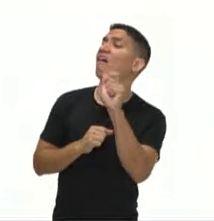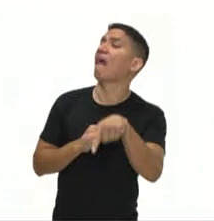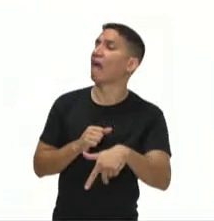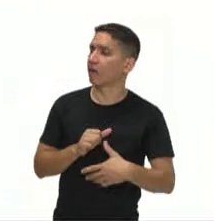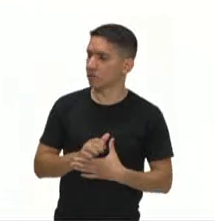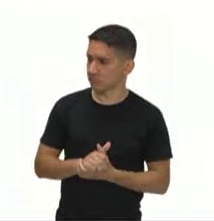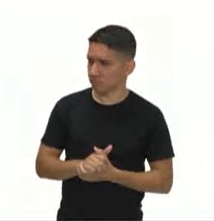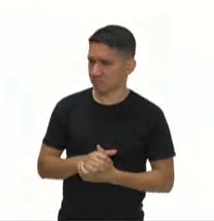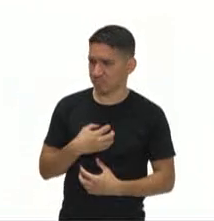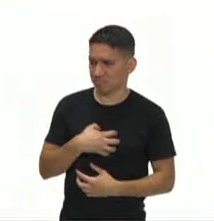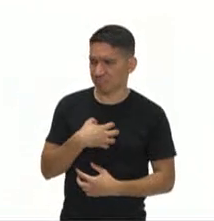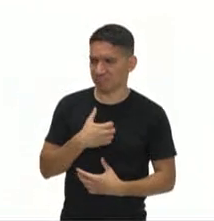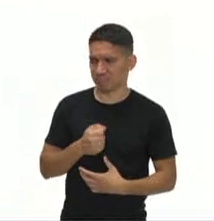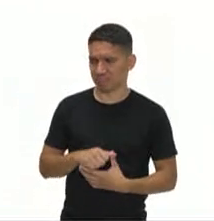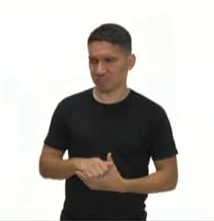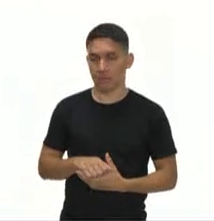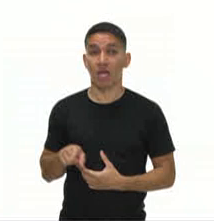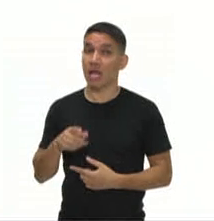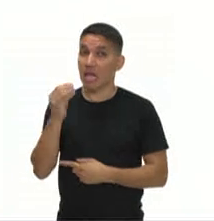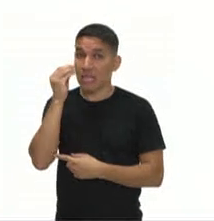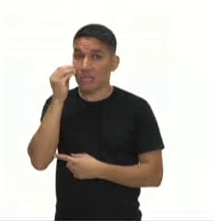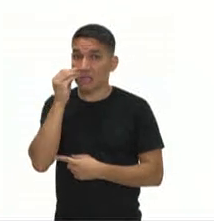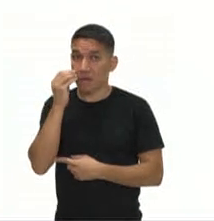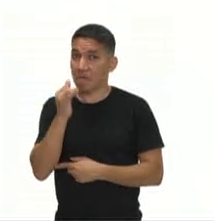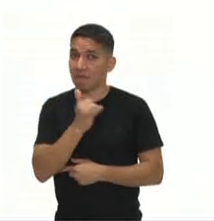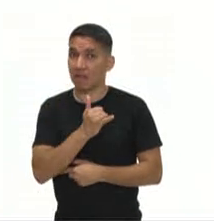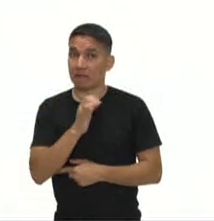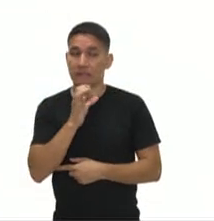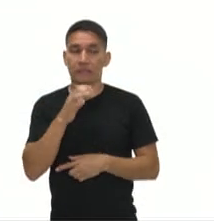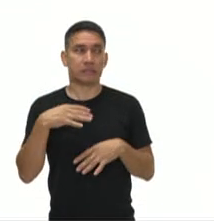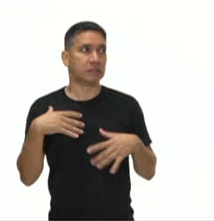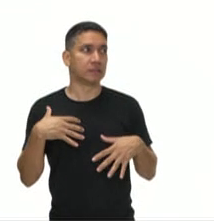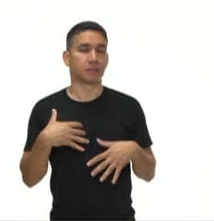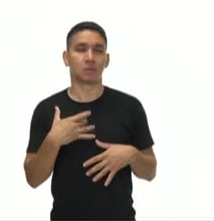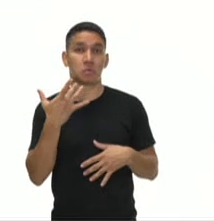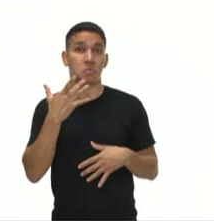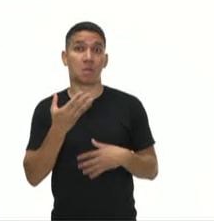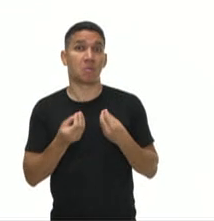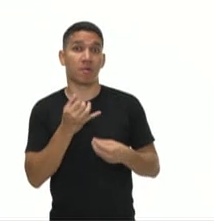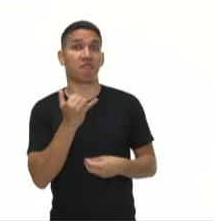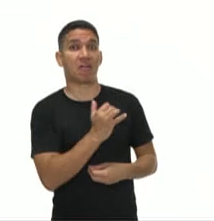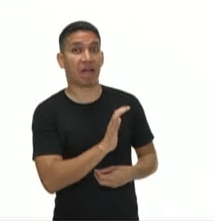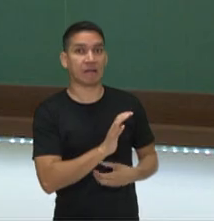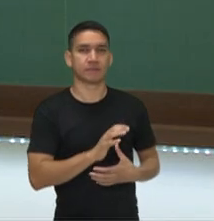dor. Ele tentou contar toscamente, não sabia como dizer.